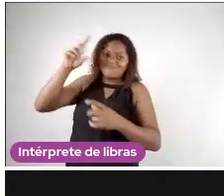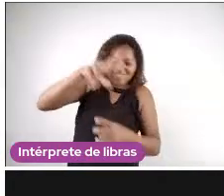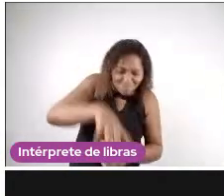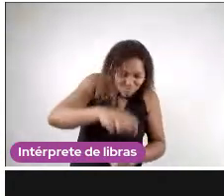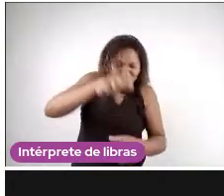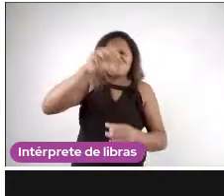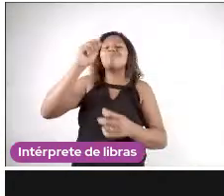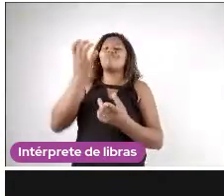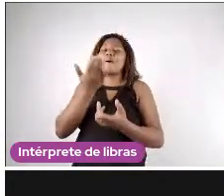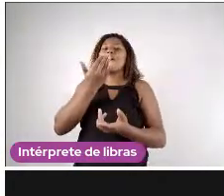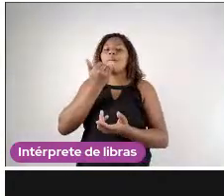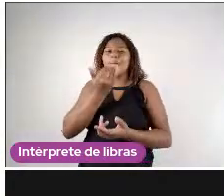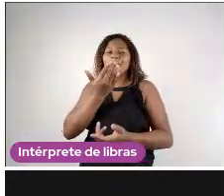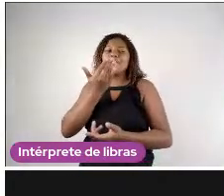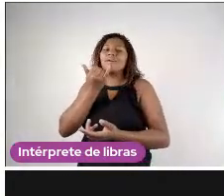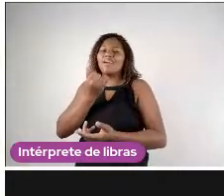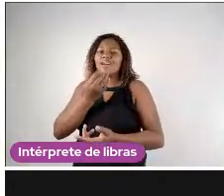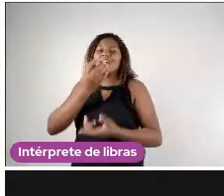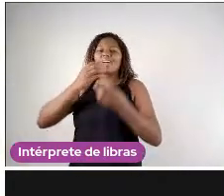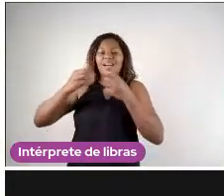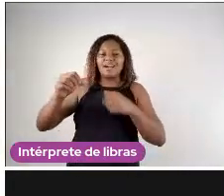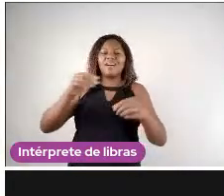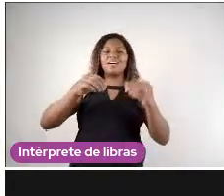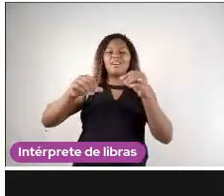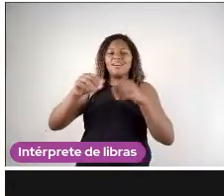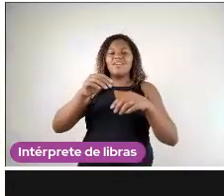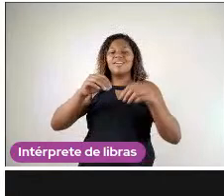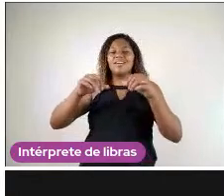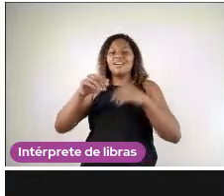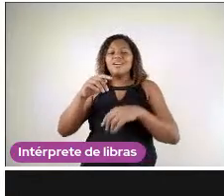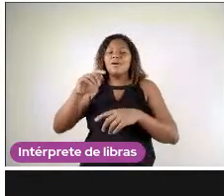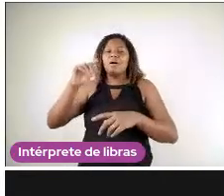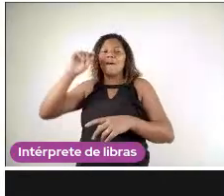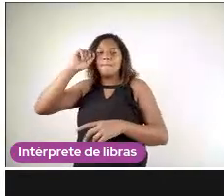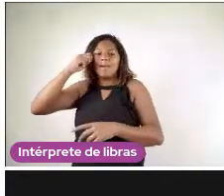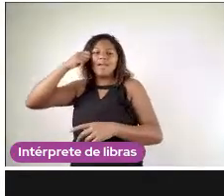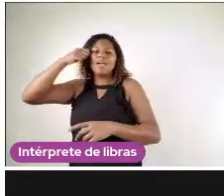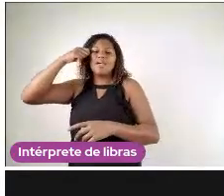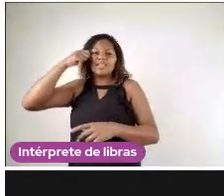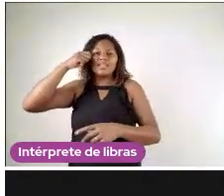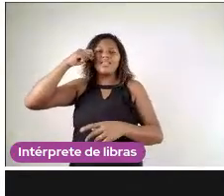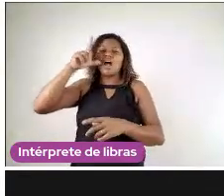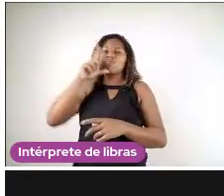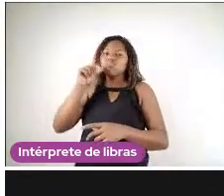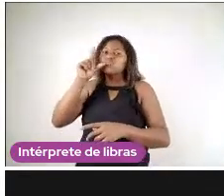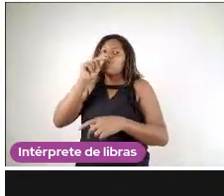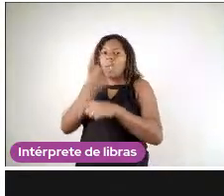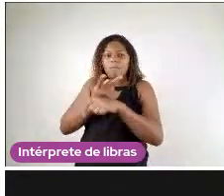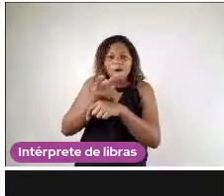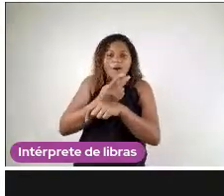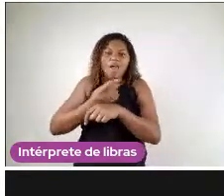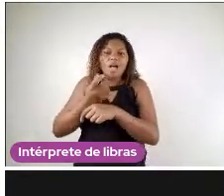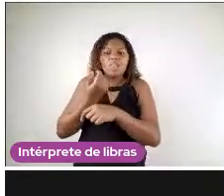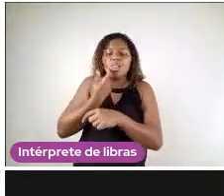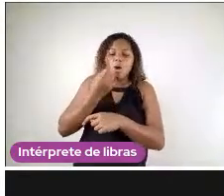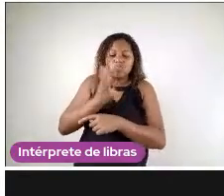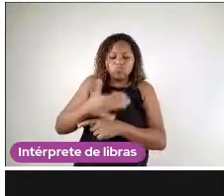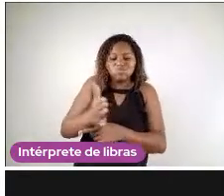Areia preta que o vento move, a gaivota tá caçando peixe rente à maré.